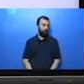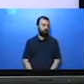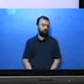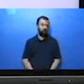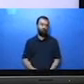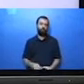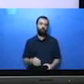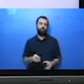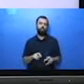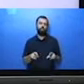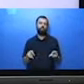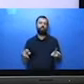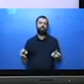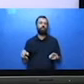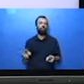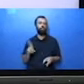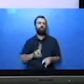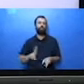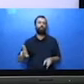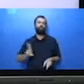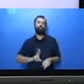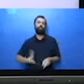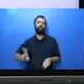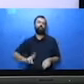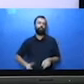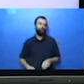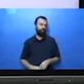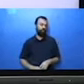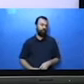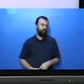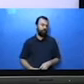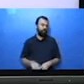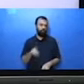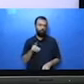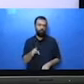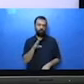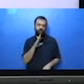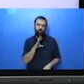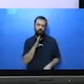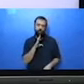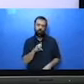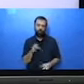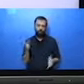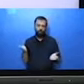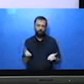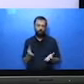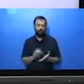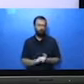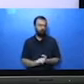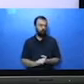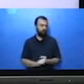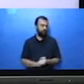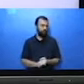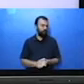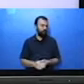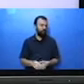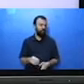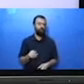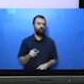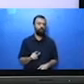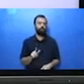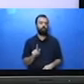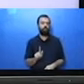de nomes que muitas vezes nós nem conhecíamos, né? E é bom que a gente vai conhecer agora. O quadrilátero, ele tem